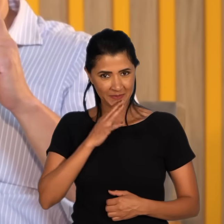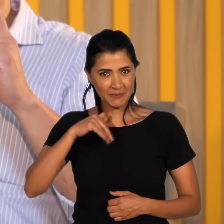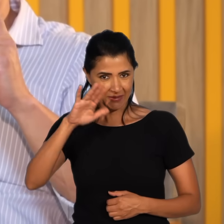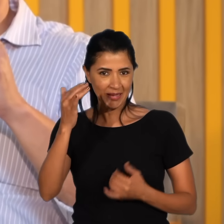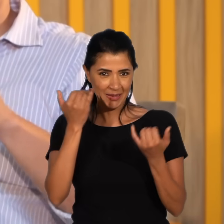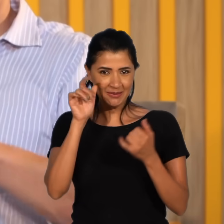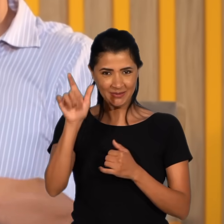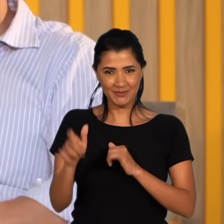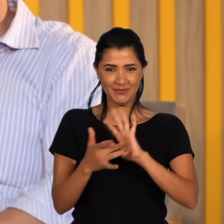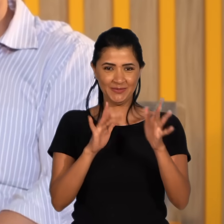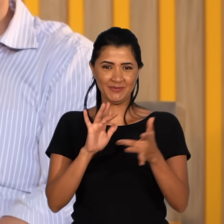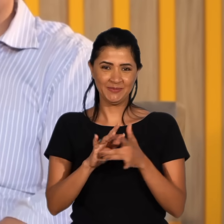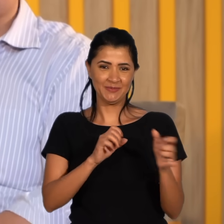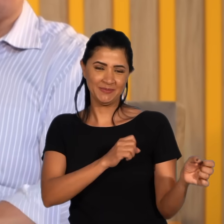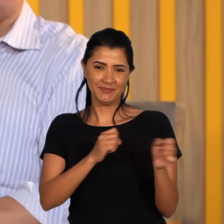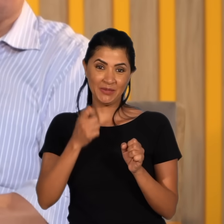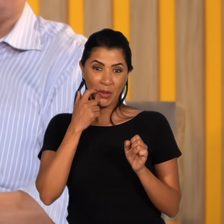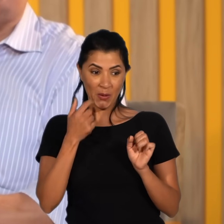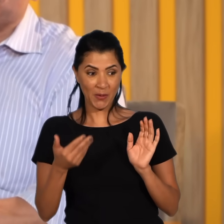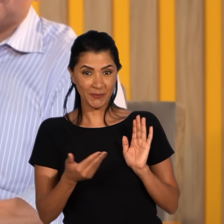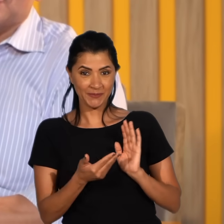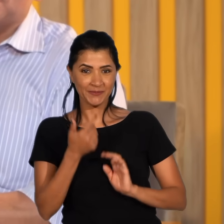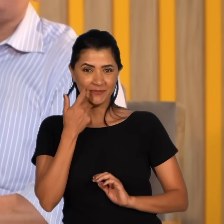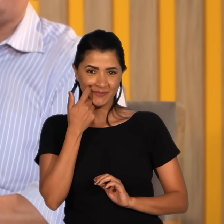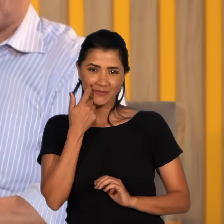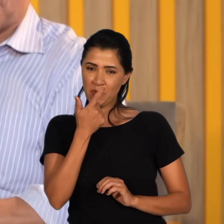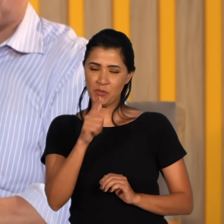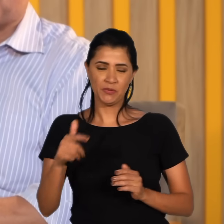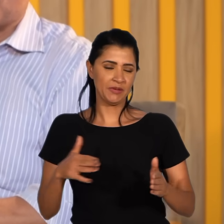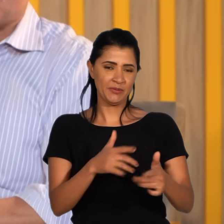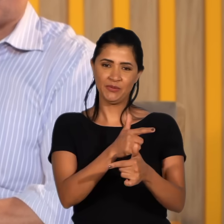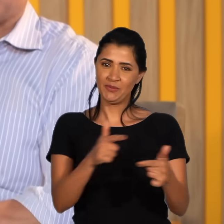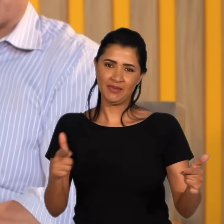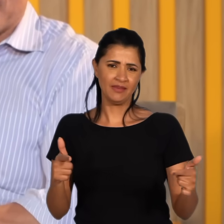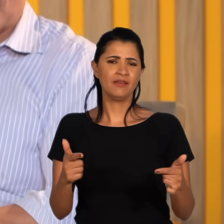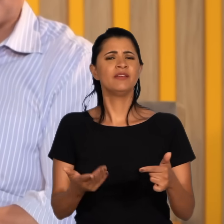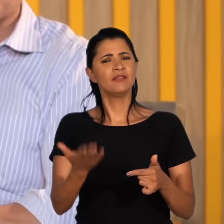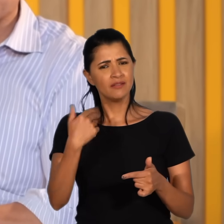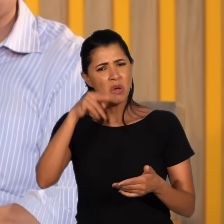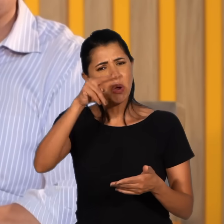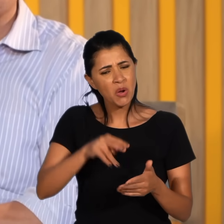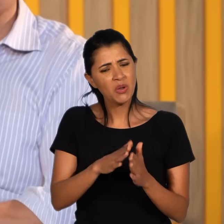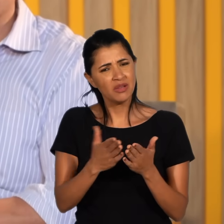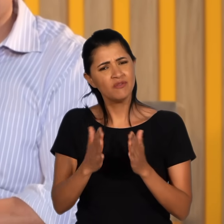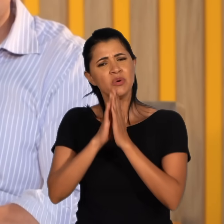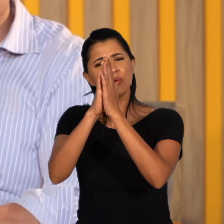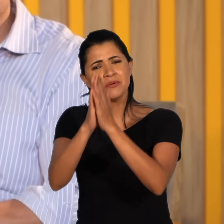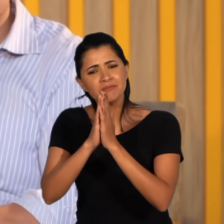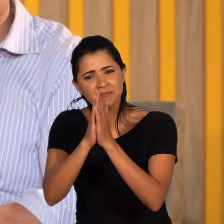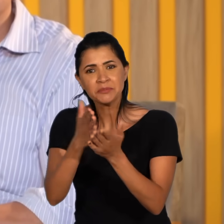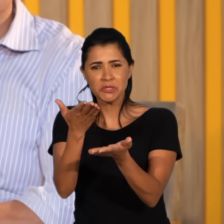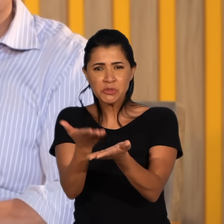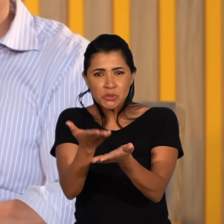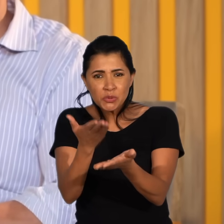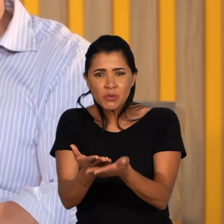quer conhecer mais sobre esse Jesus poderoso tá aqui ó não tem outro caminho demore nesse livro em oração